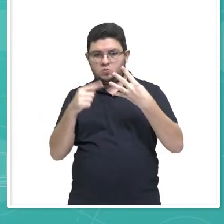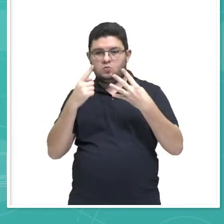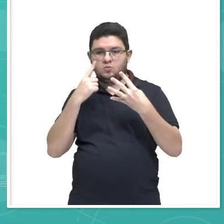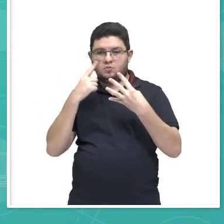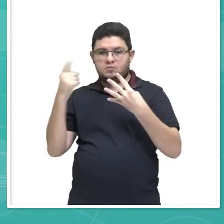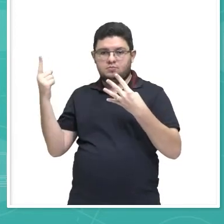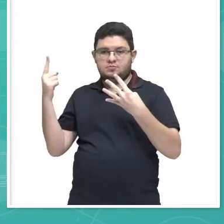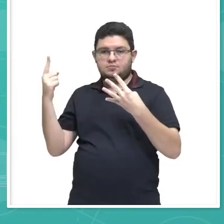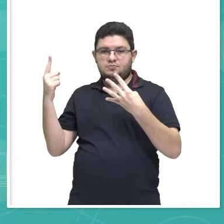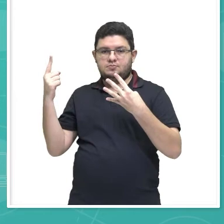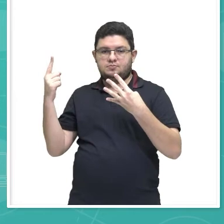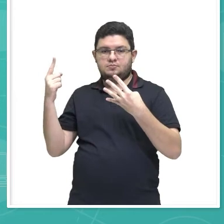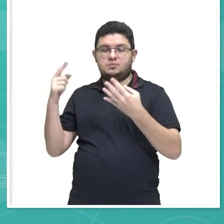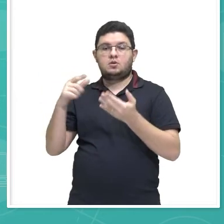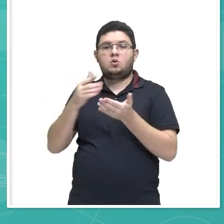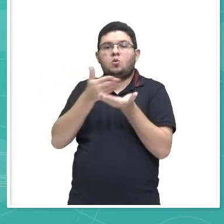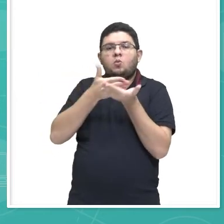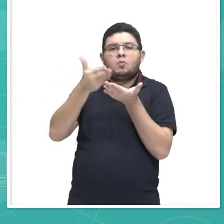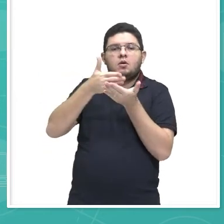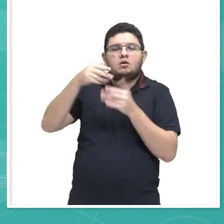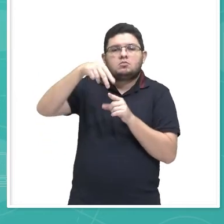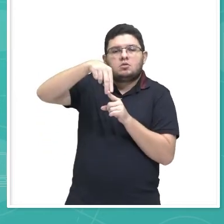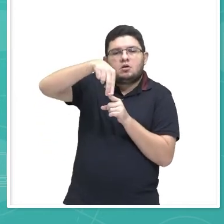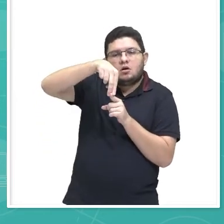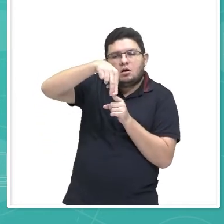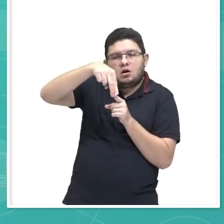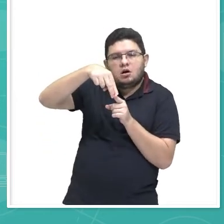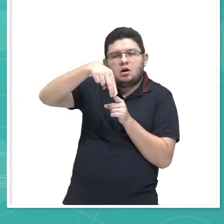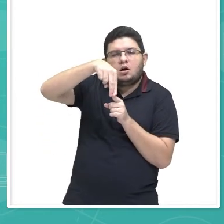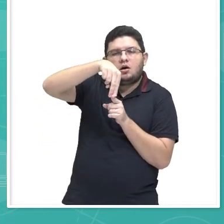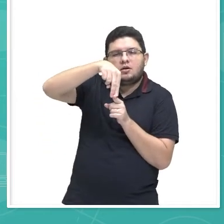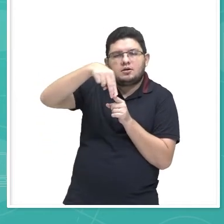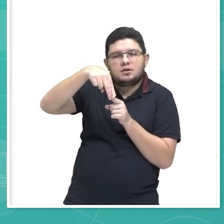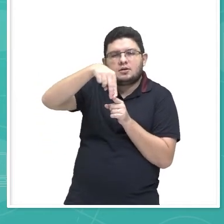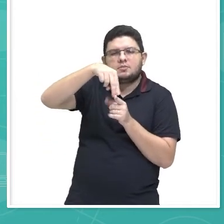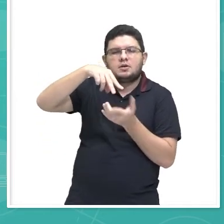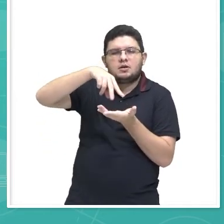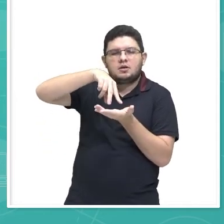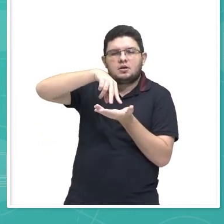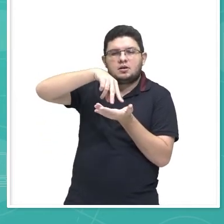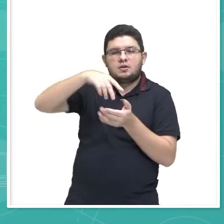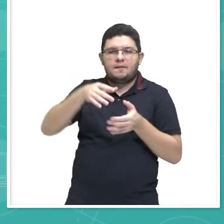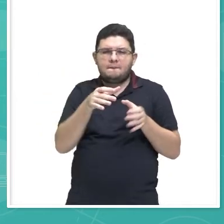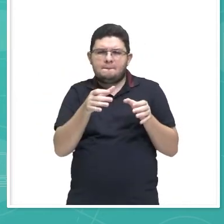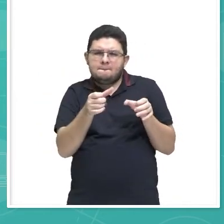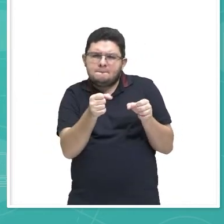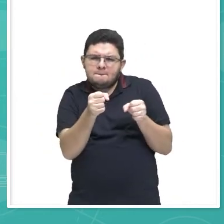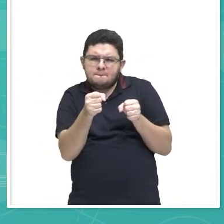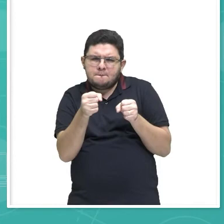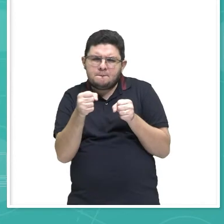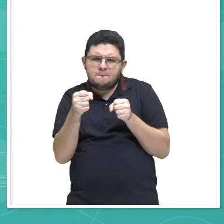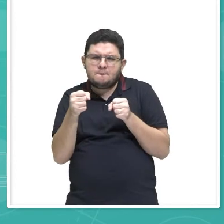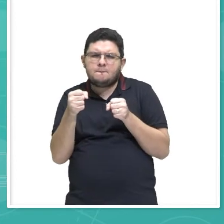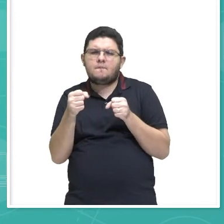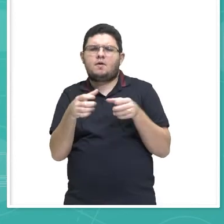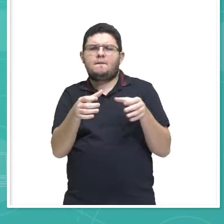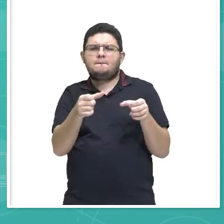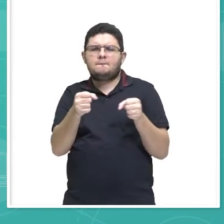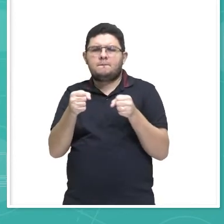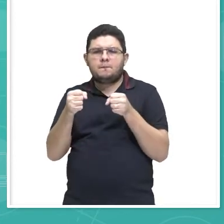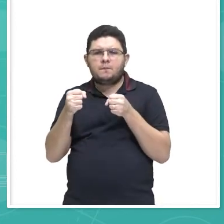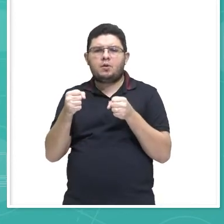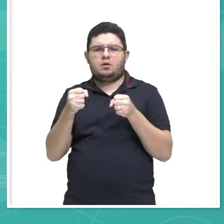começa, o momento do desequilíbrio é quando ele está puxando, fazendo uma certa tração